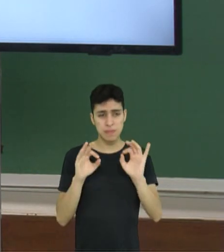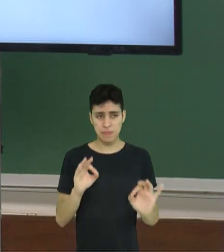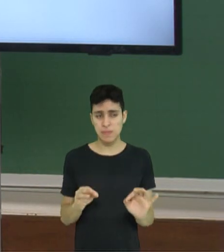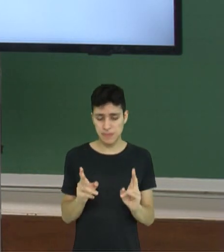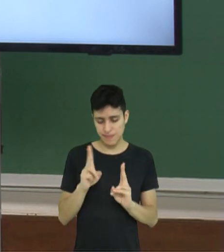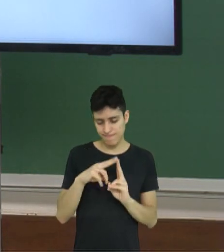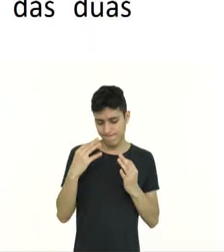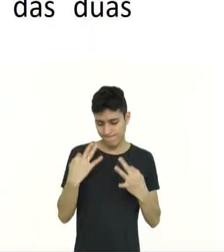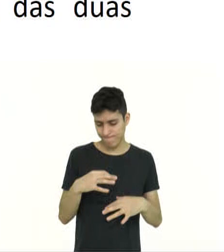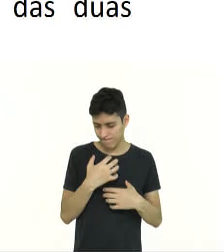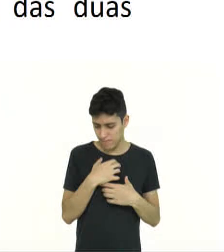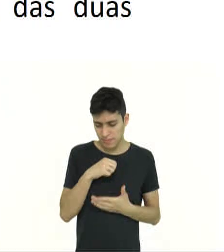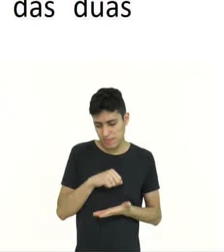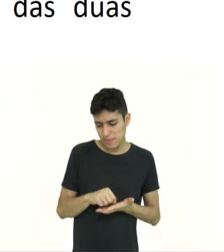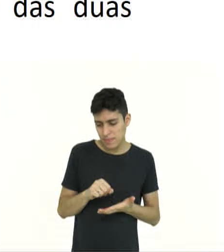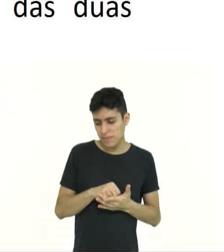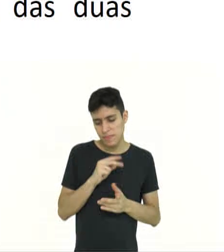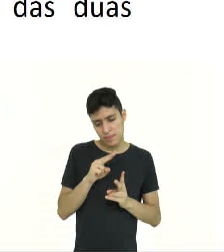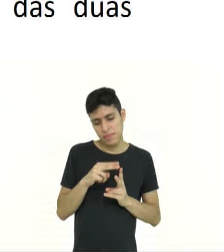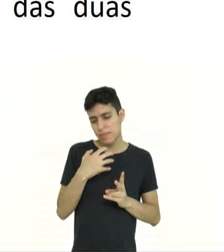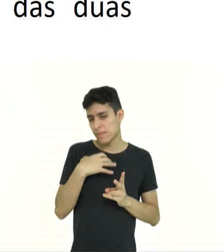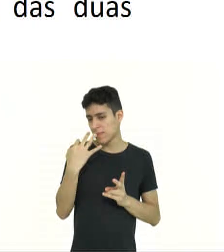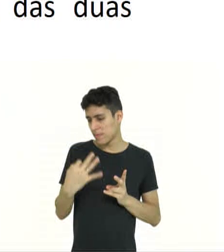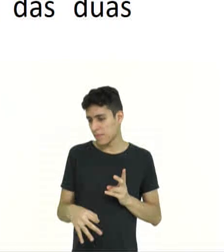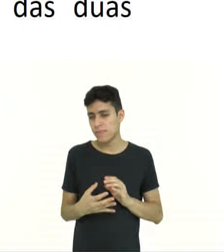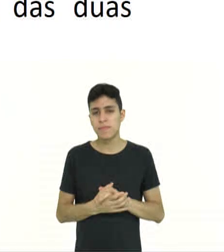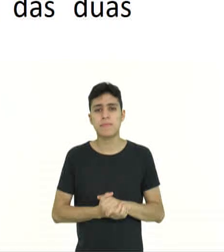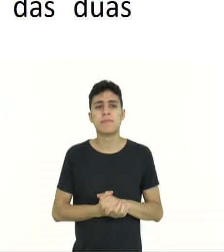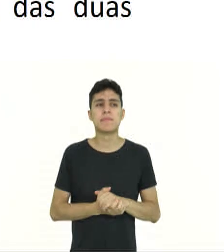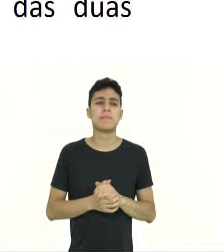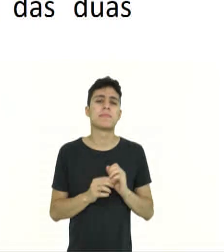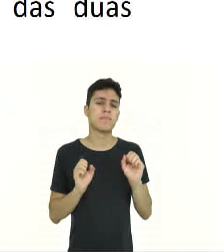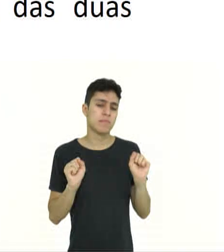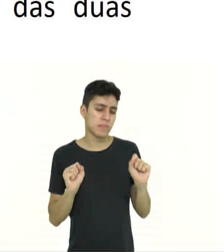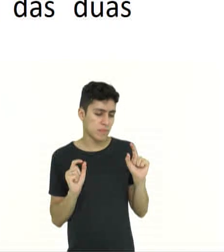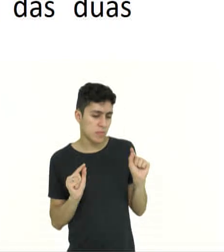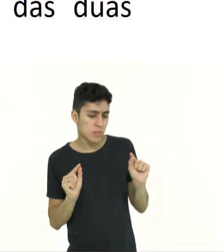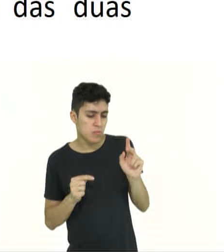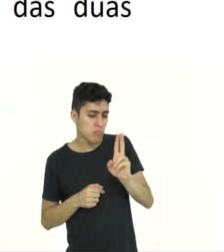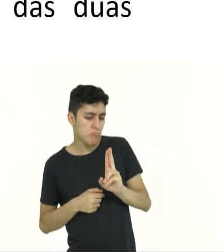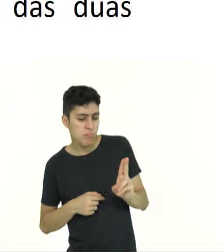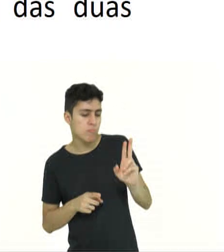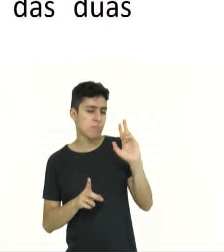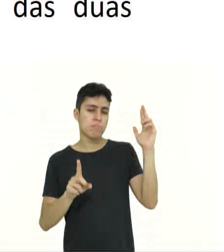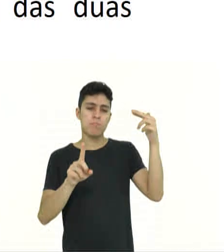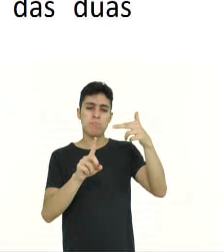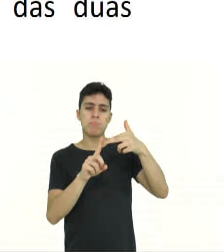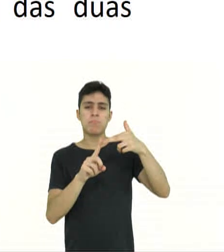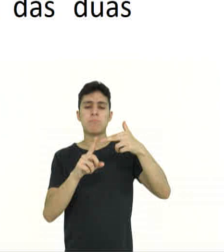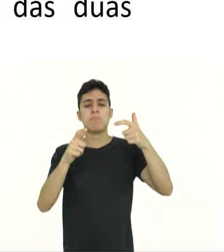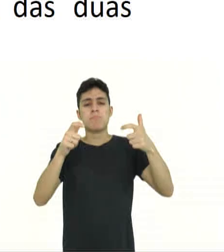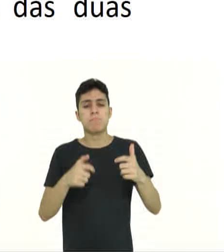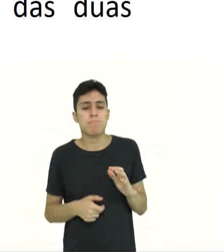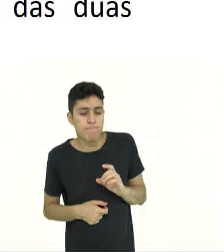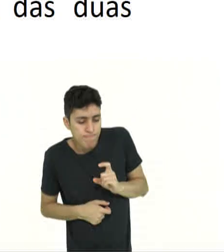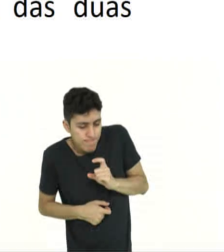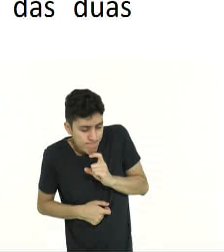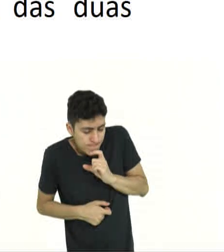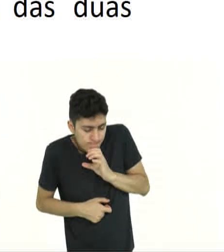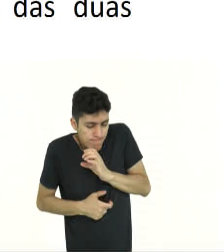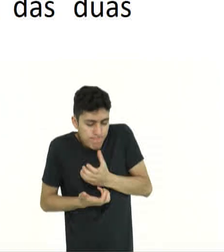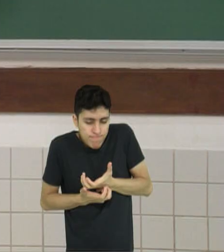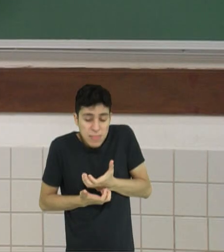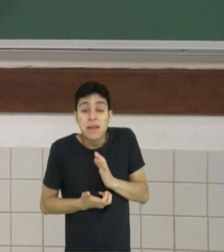as duas. A grafia das duas palavras é correta e elas podem ser utilizadas para se referir ao continente mais frio e seco do